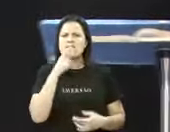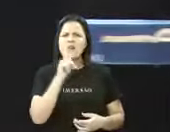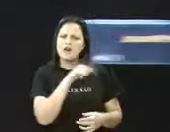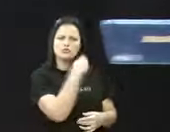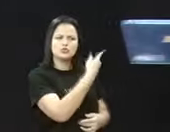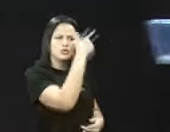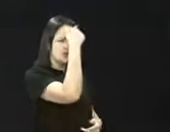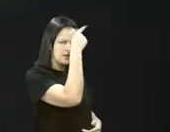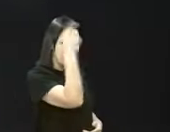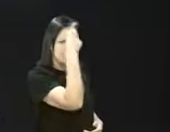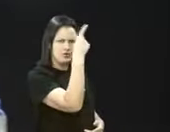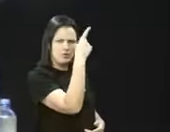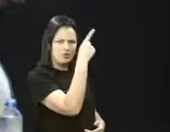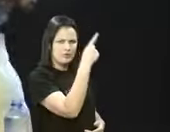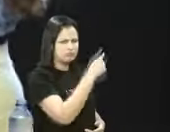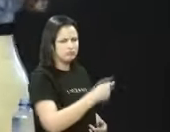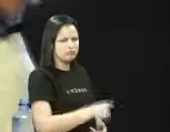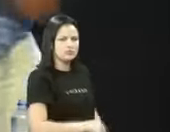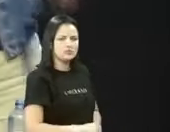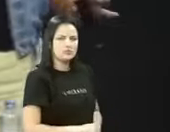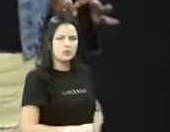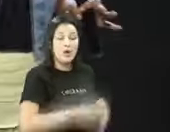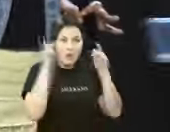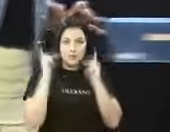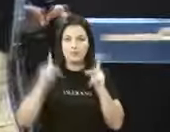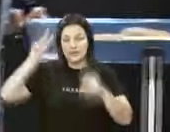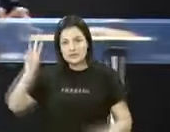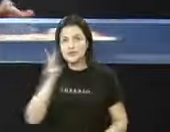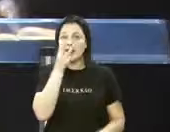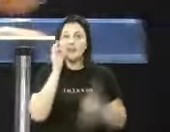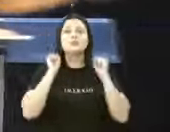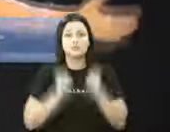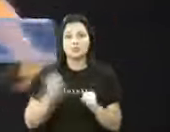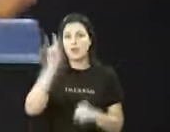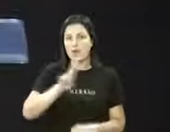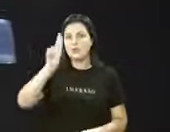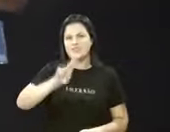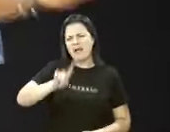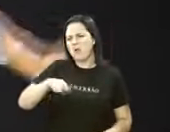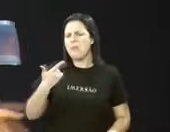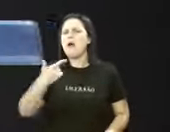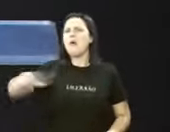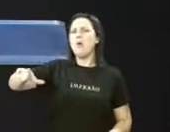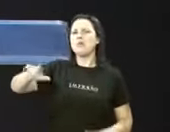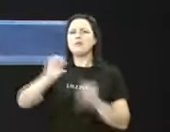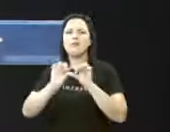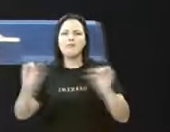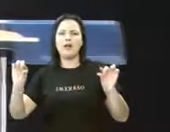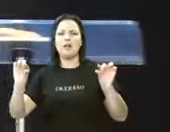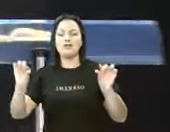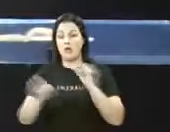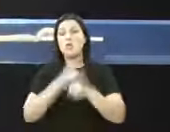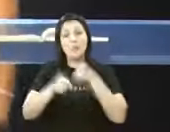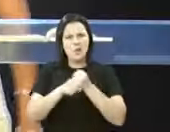frase. Profeta Isaías podia pegar uma outra frase. No ano em que eu fui aplaudido, no ano em que